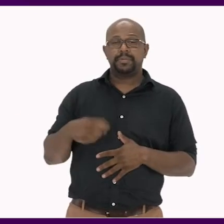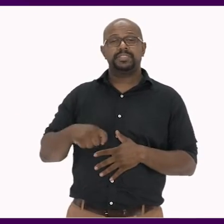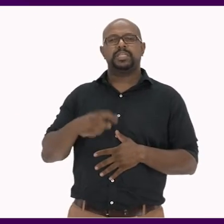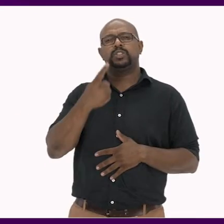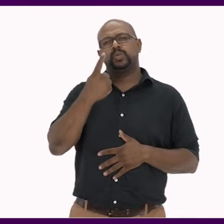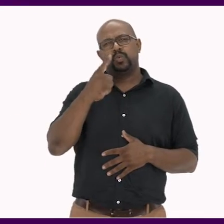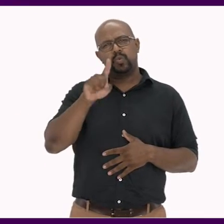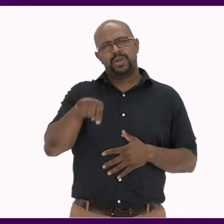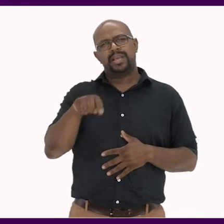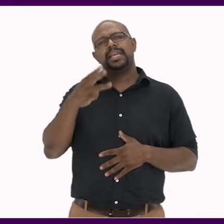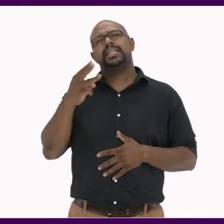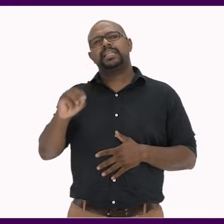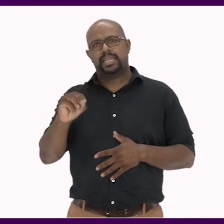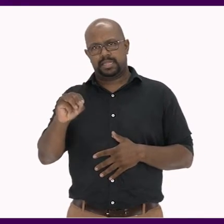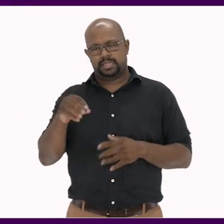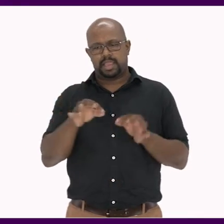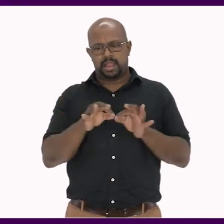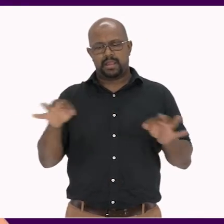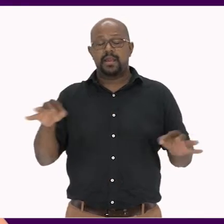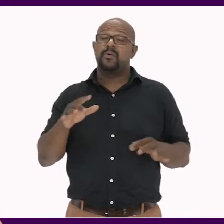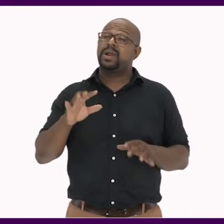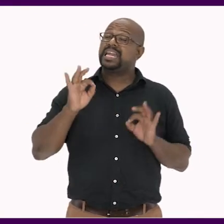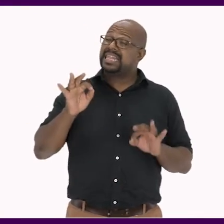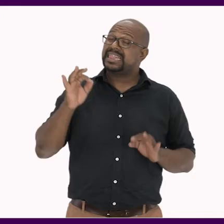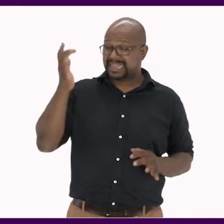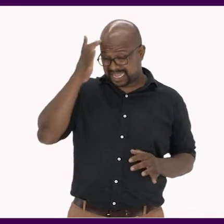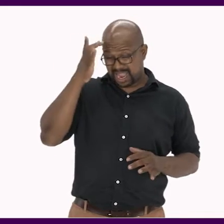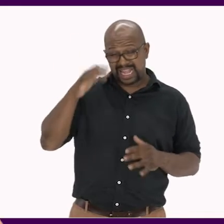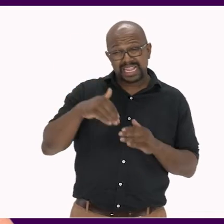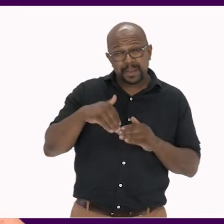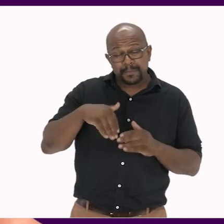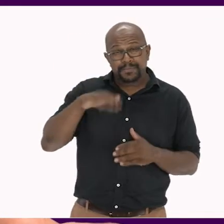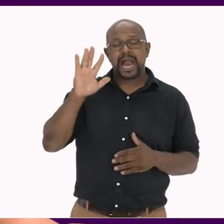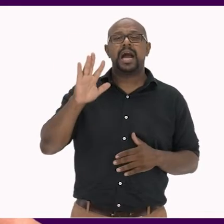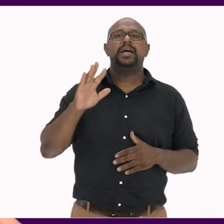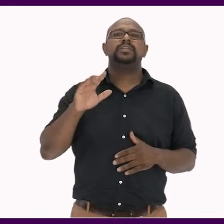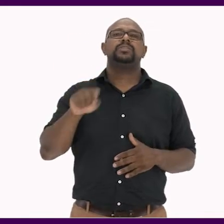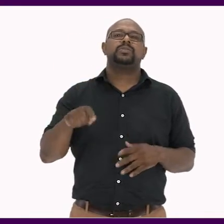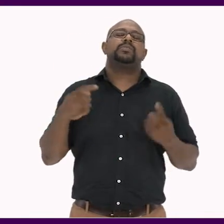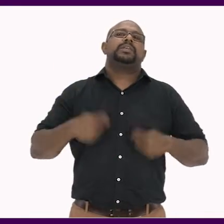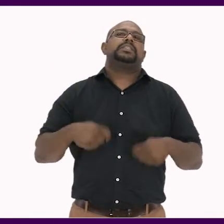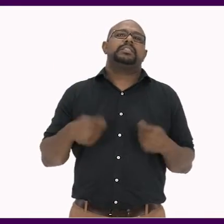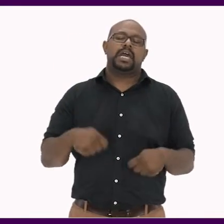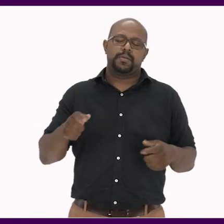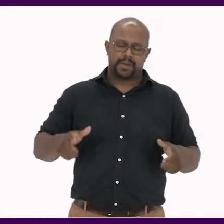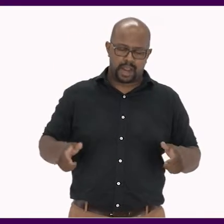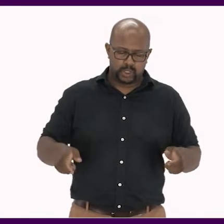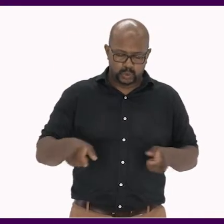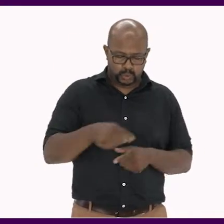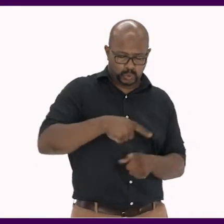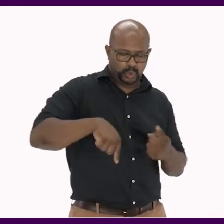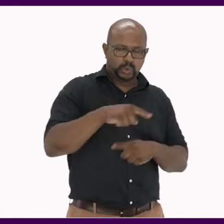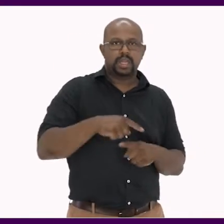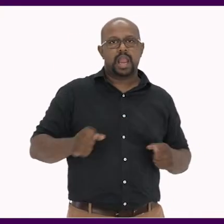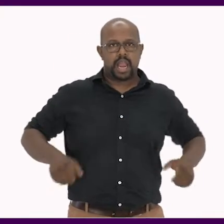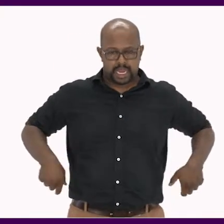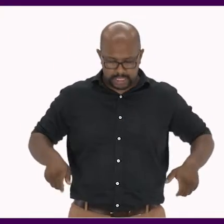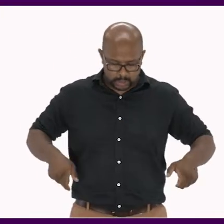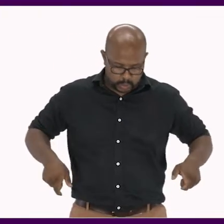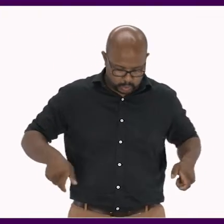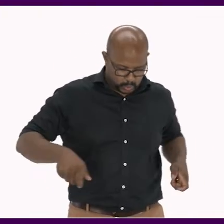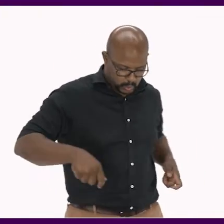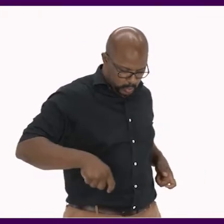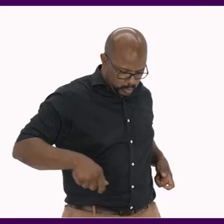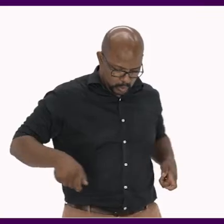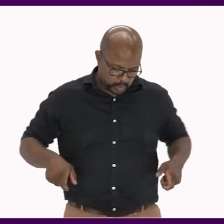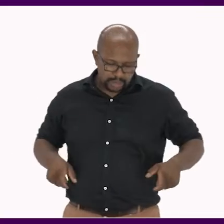m. O ideal, dependendo da situação, é você ter mais do que o necessário para um giro de cadeira de roda,